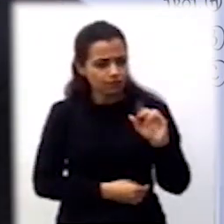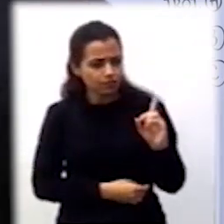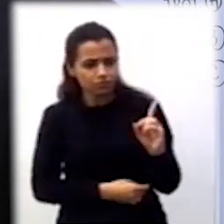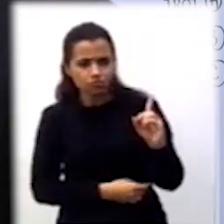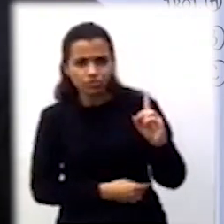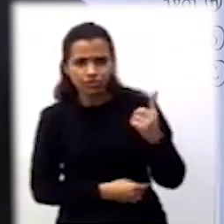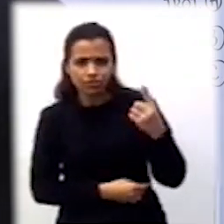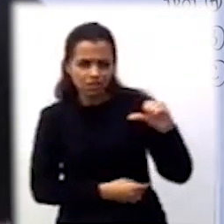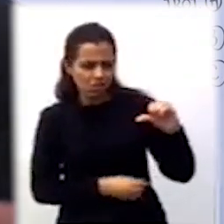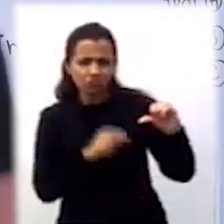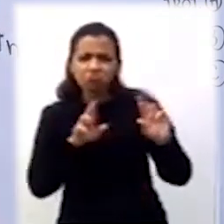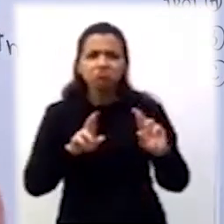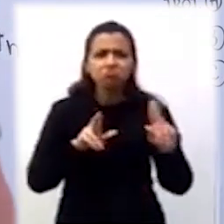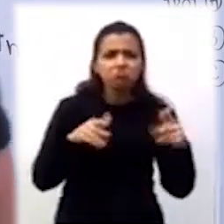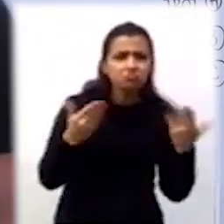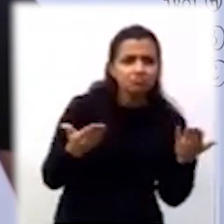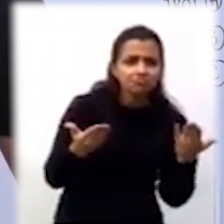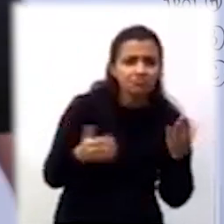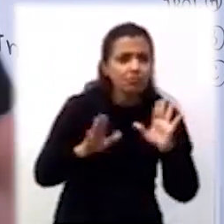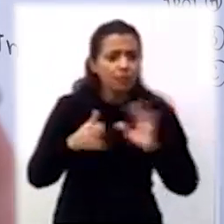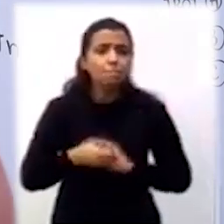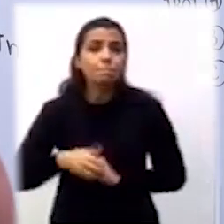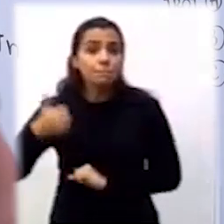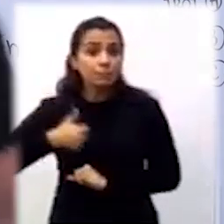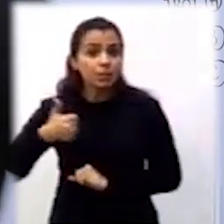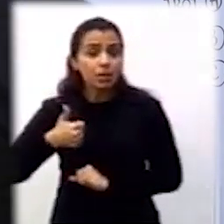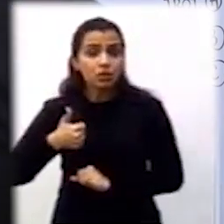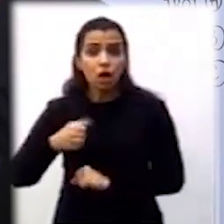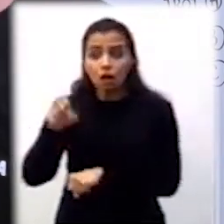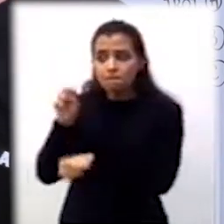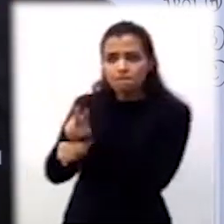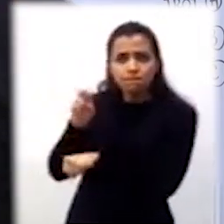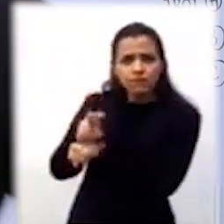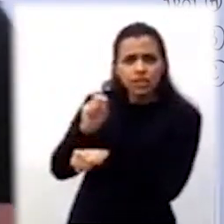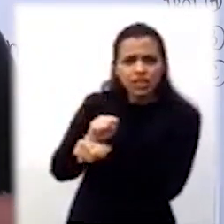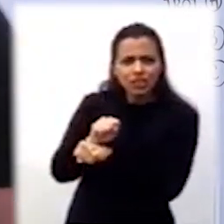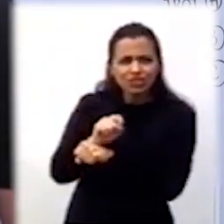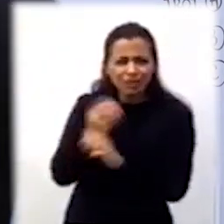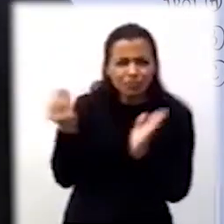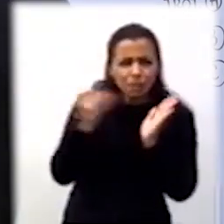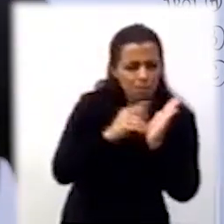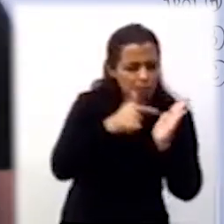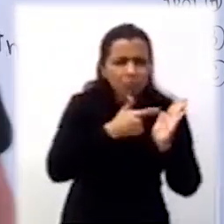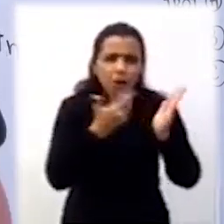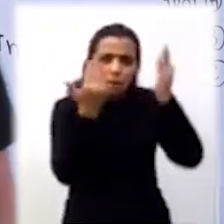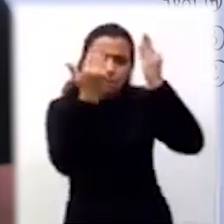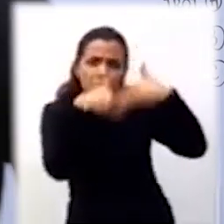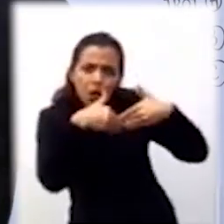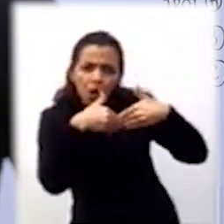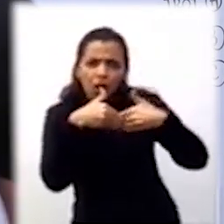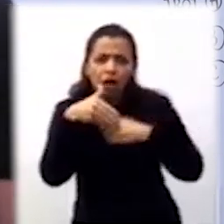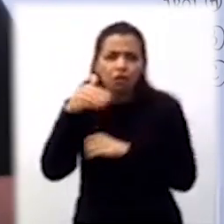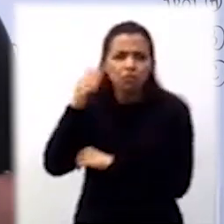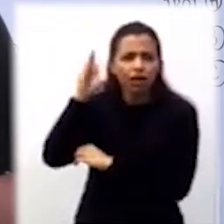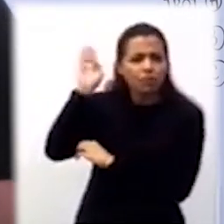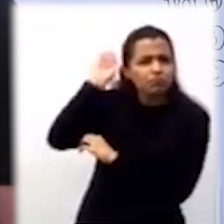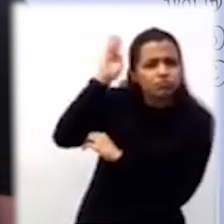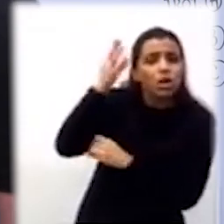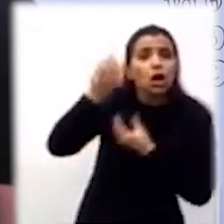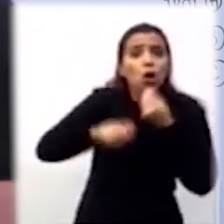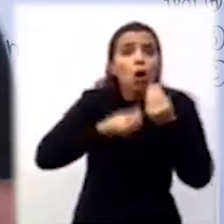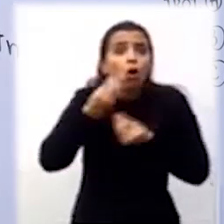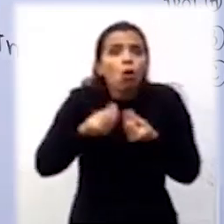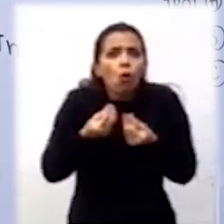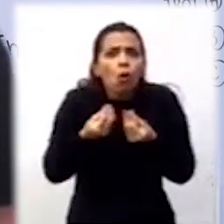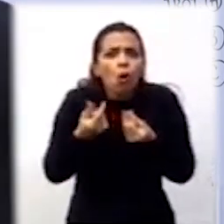Primeiro, Kennedy, geral sobre vírus. Quando cai em prova, quando um professor cobra, quando o vestibular cobra, quando o Enem cobra. O que